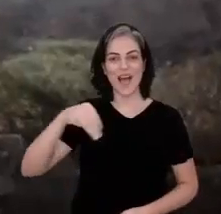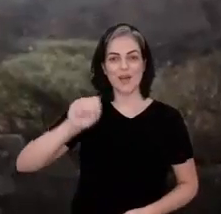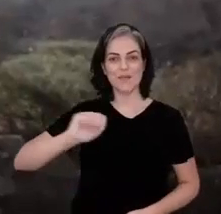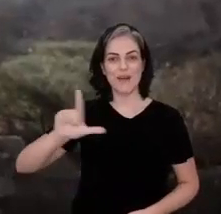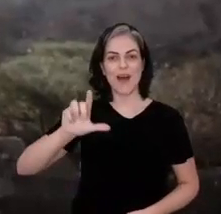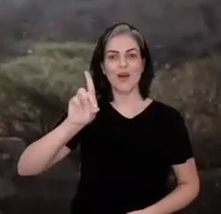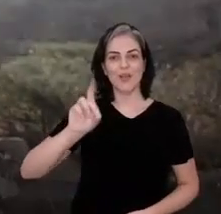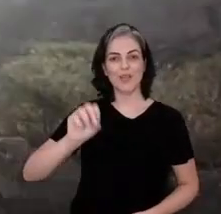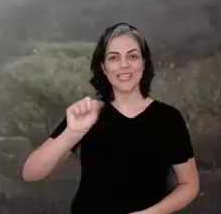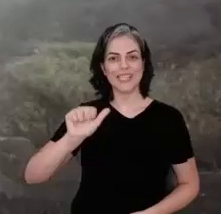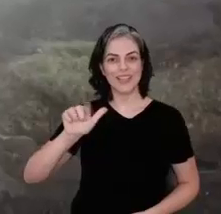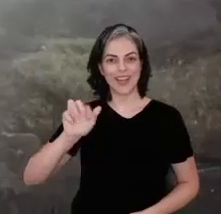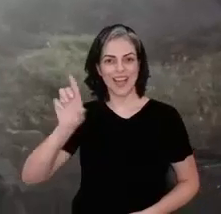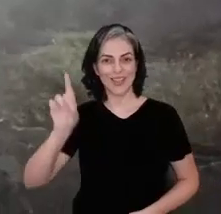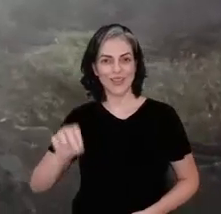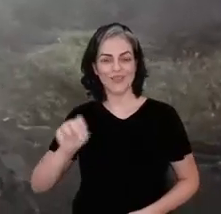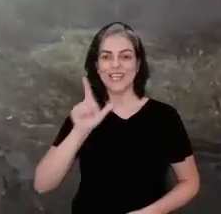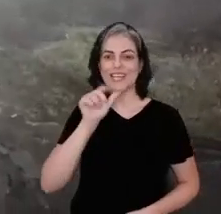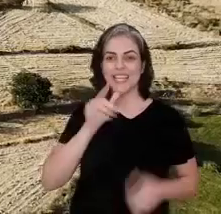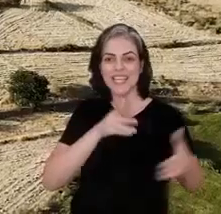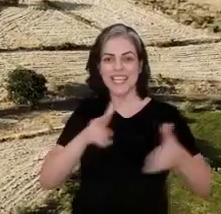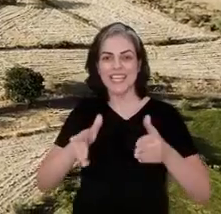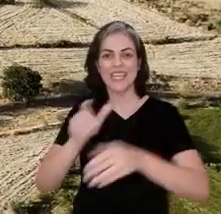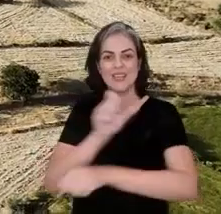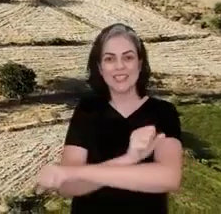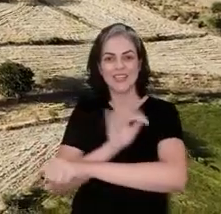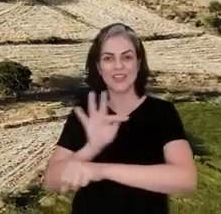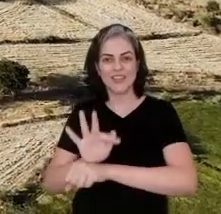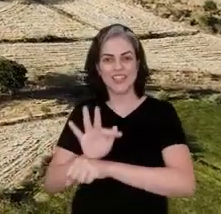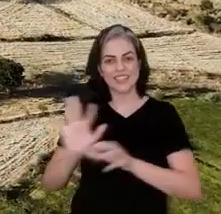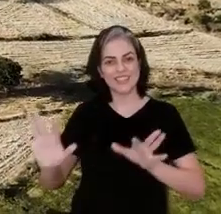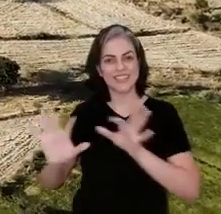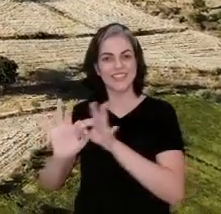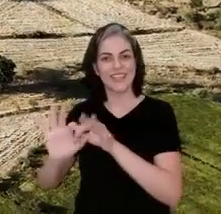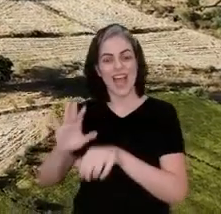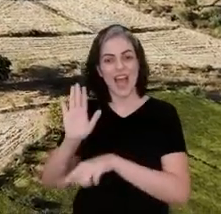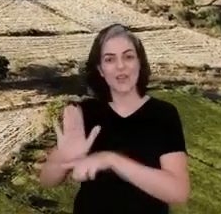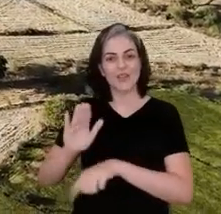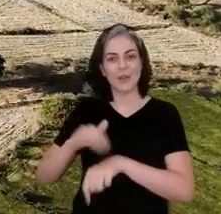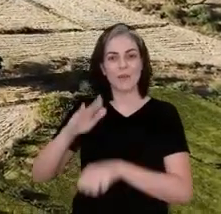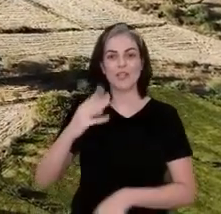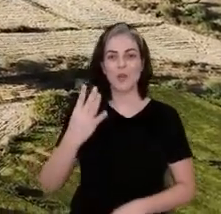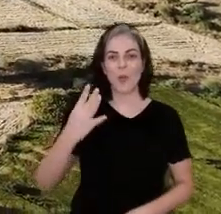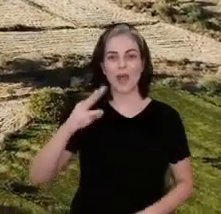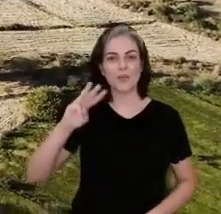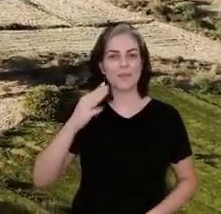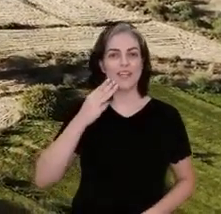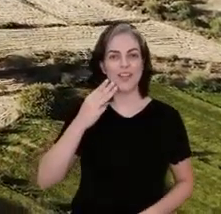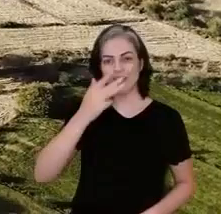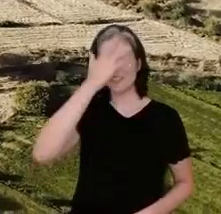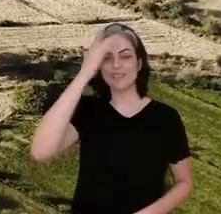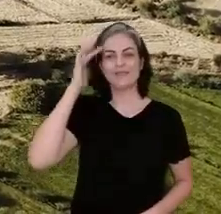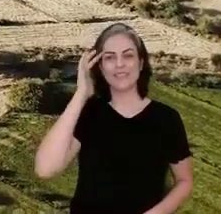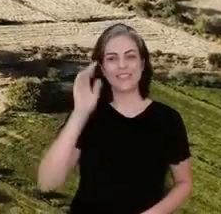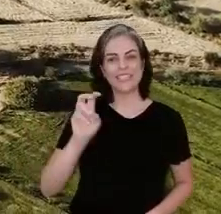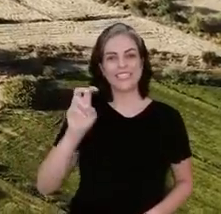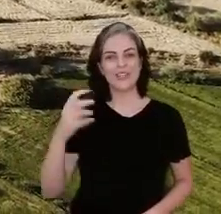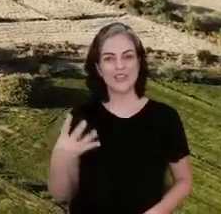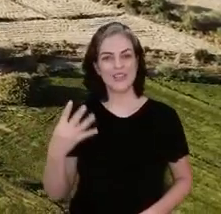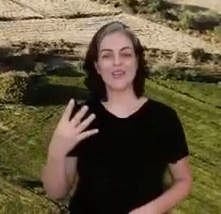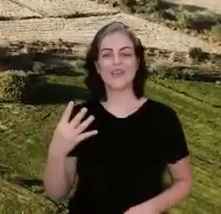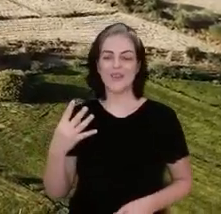que por meio do projeto de integração do São Francisco vai beneficiar mais de 4 milhões e setecentos mil cearenses de